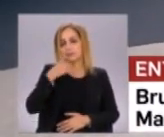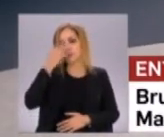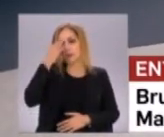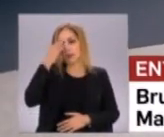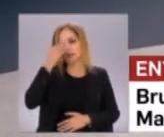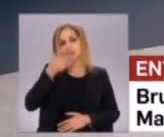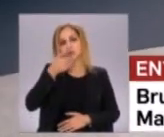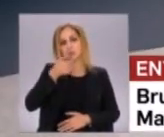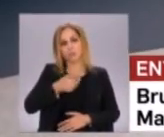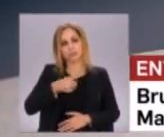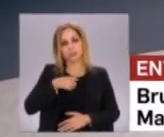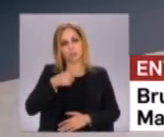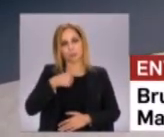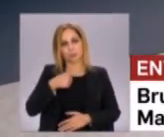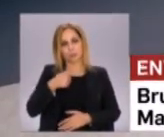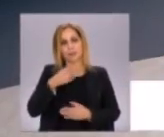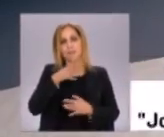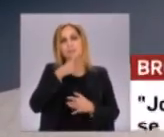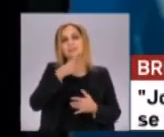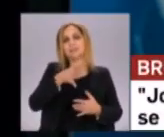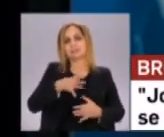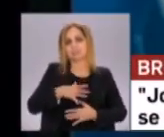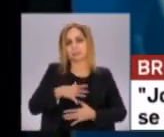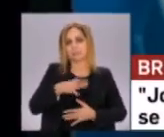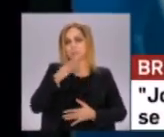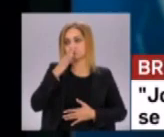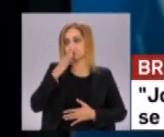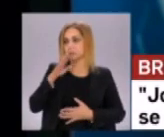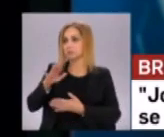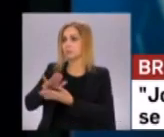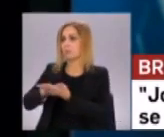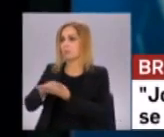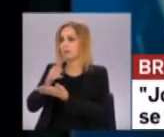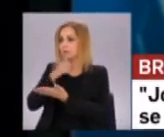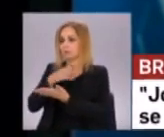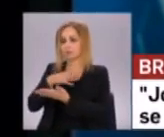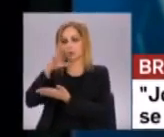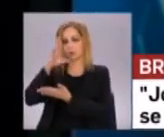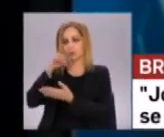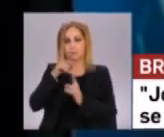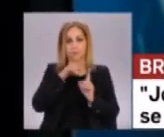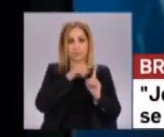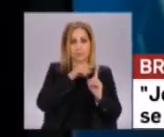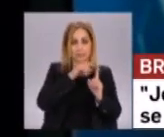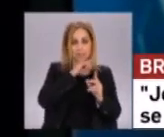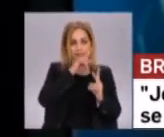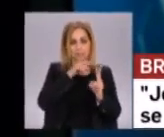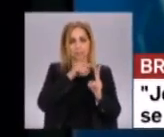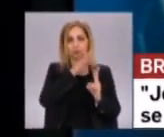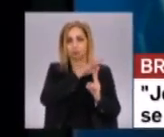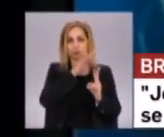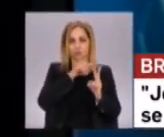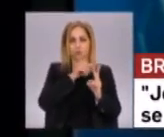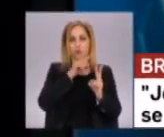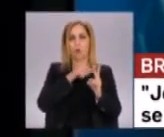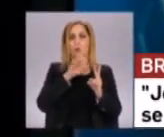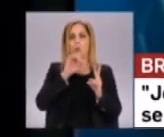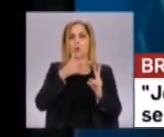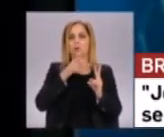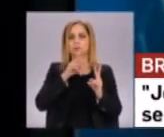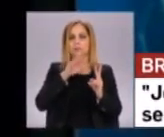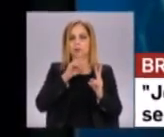e se trazido vai ficar ou não não sair eu acho que eu e otávio machado estava a tentar transmitir a sua experiência